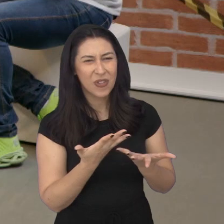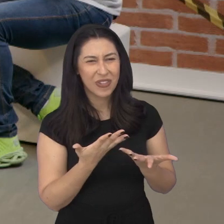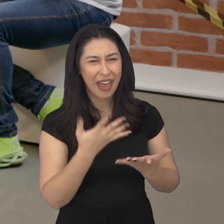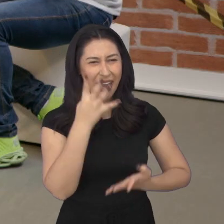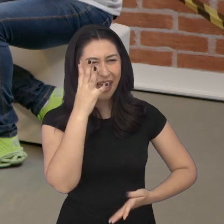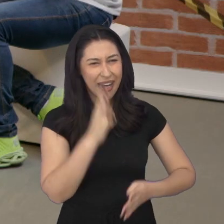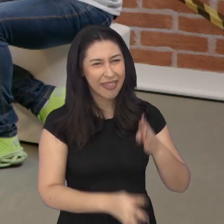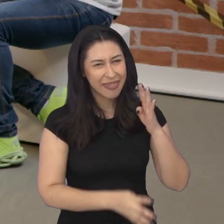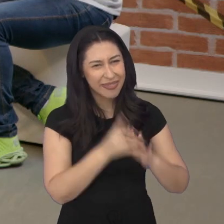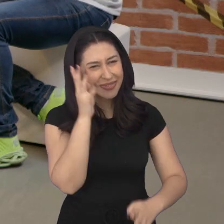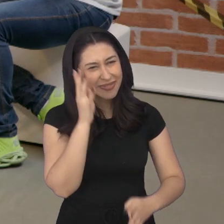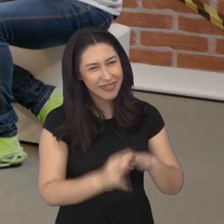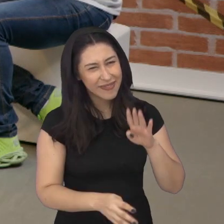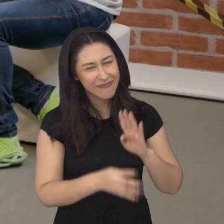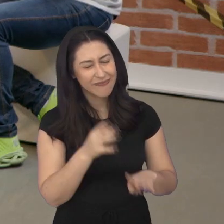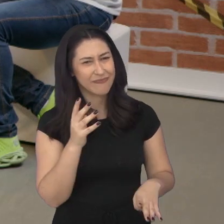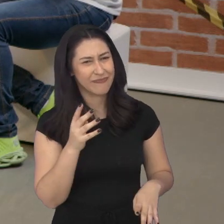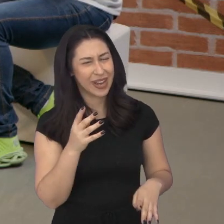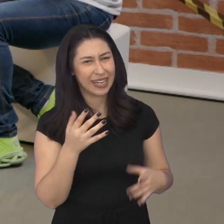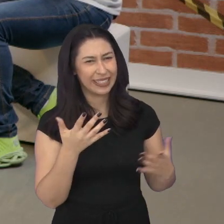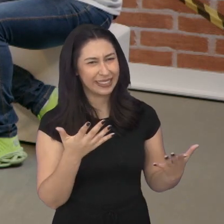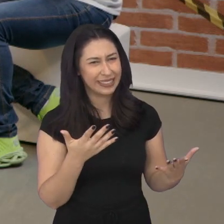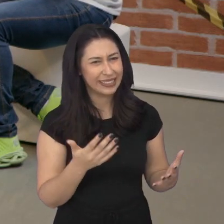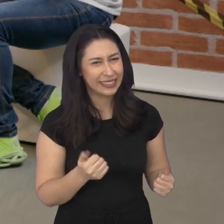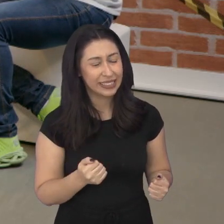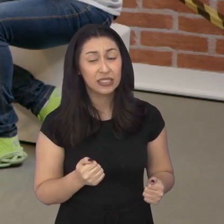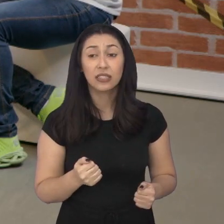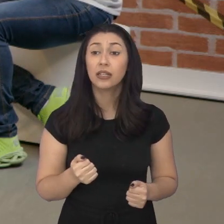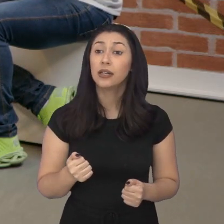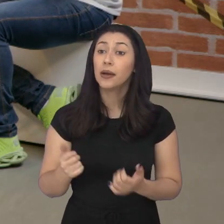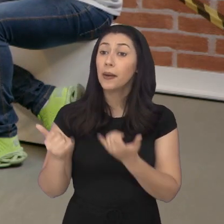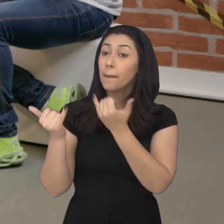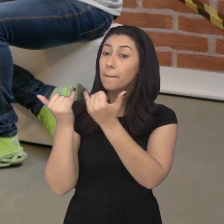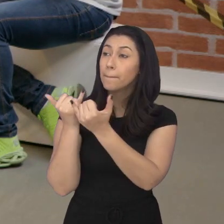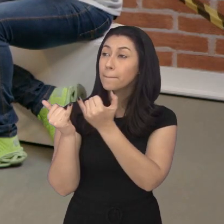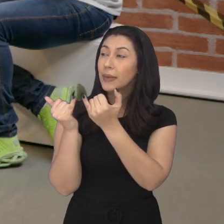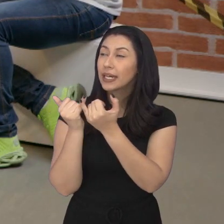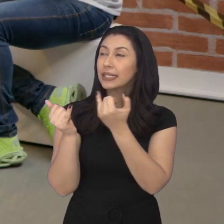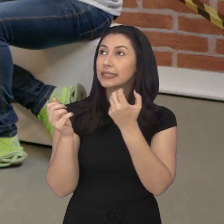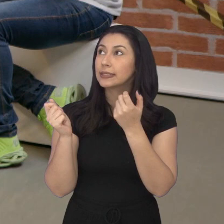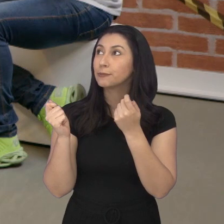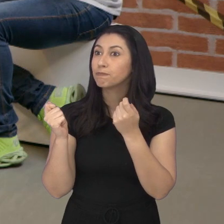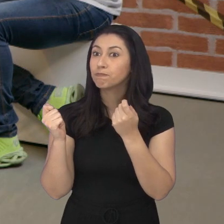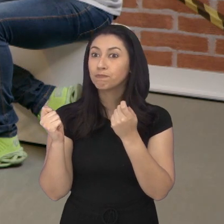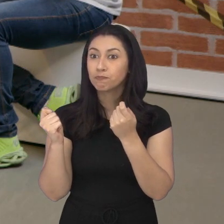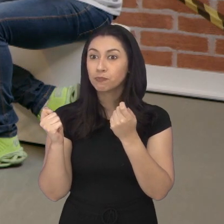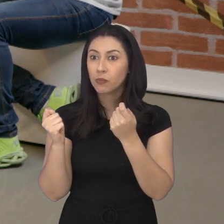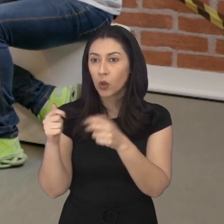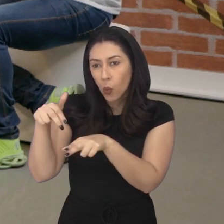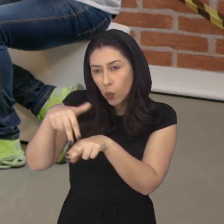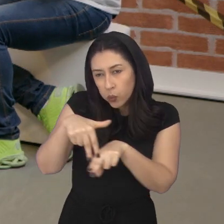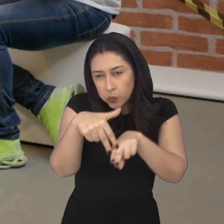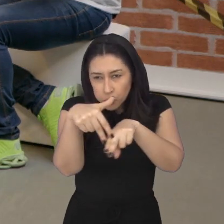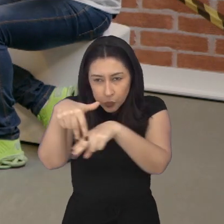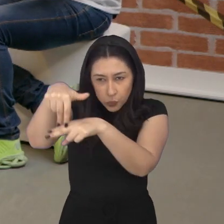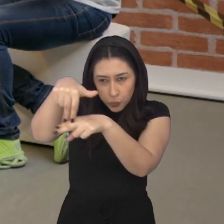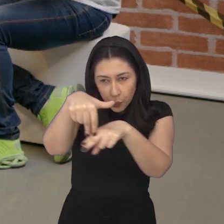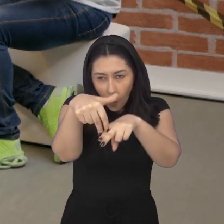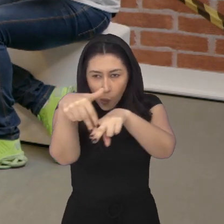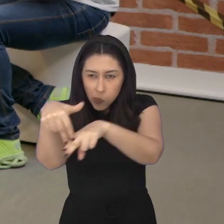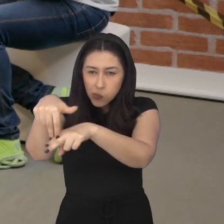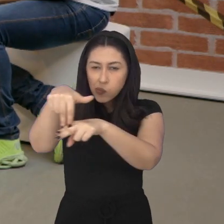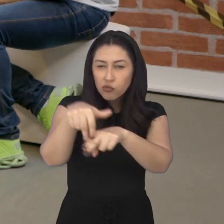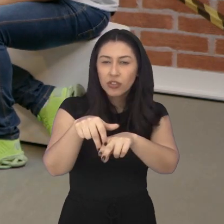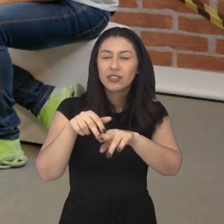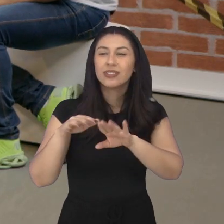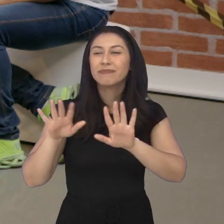pra ajudá-lo a, por exemplo, a flutuar, alguma coisa assim. É quase um traje de surfista, mas assim, com regatinha.